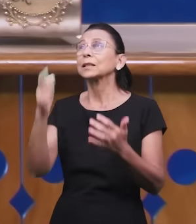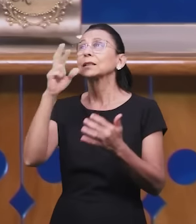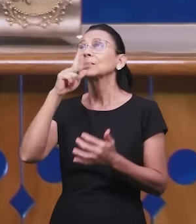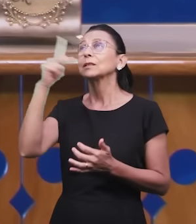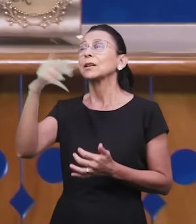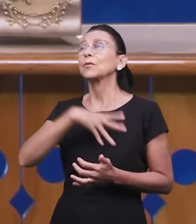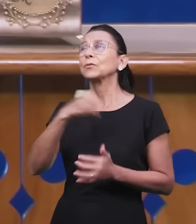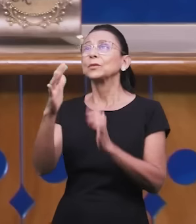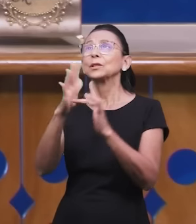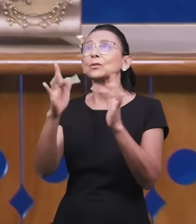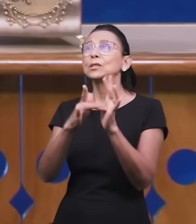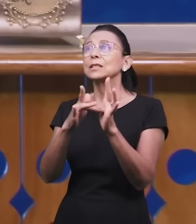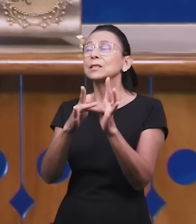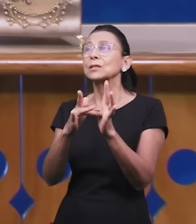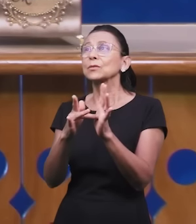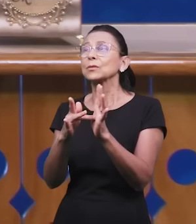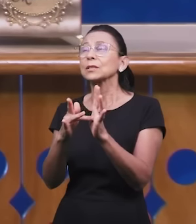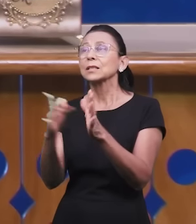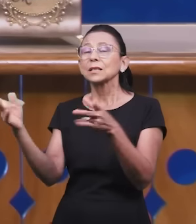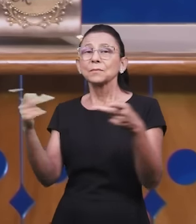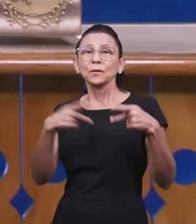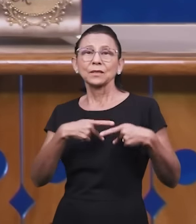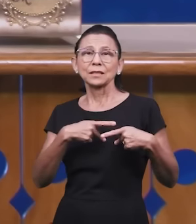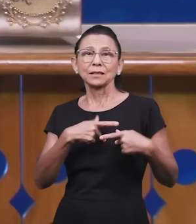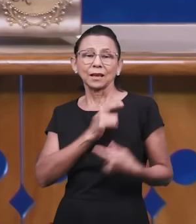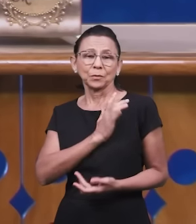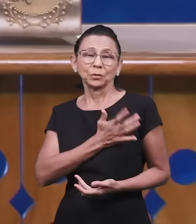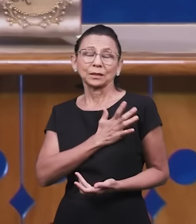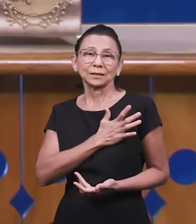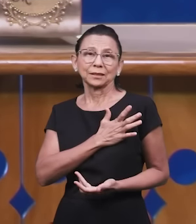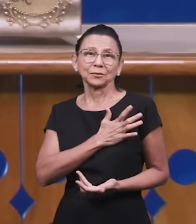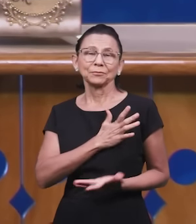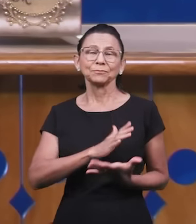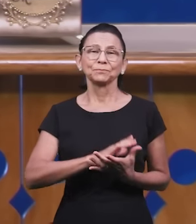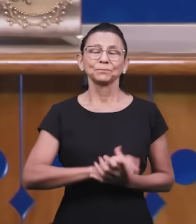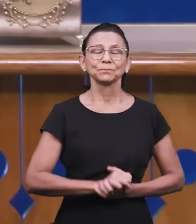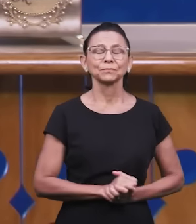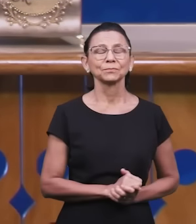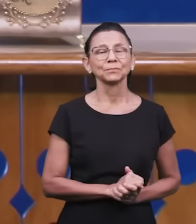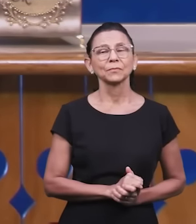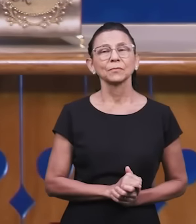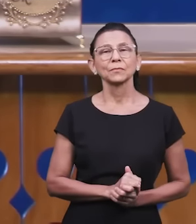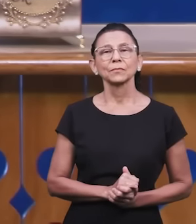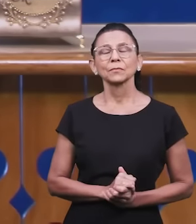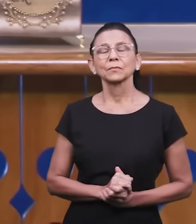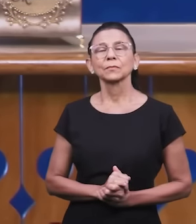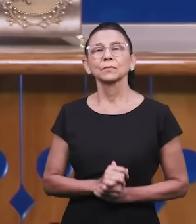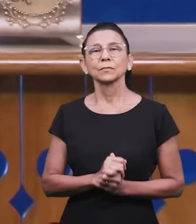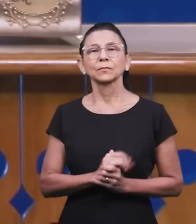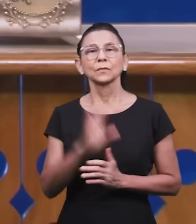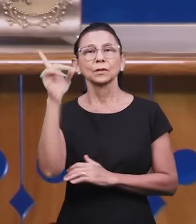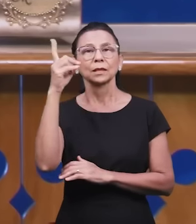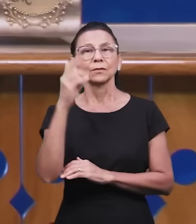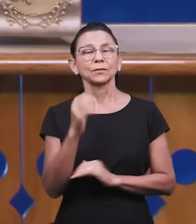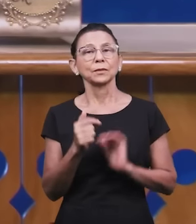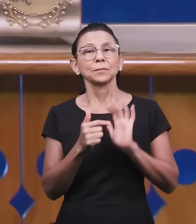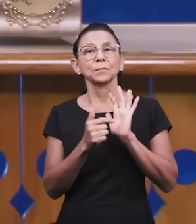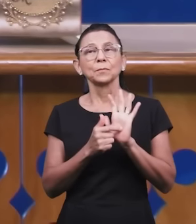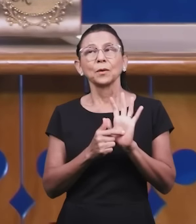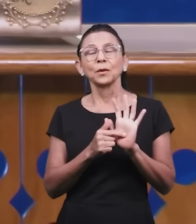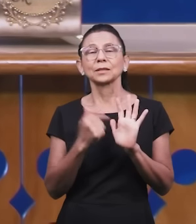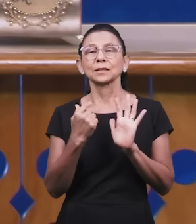o primeiro ponto que Davi remete nessa colocação, ele fala da obra criadora. E